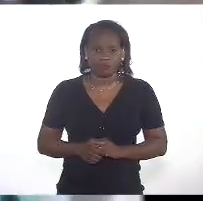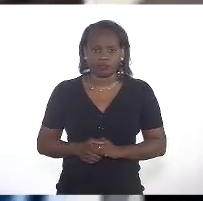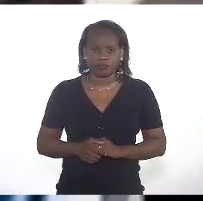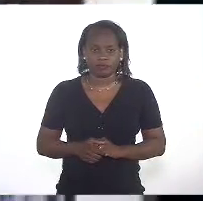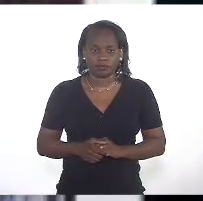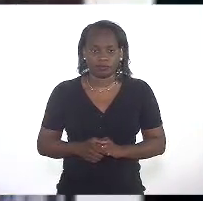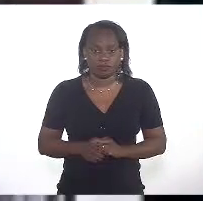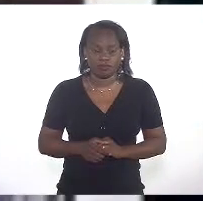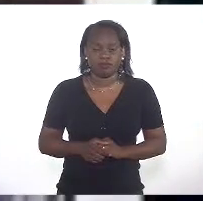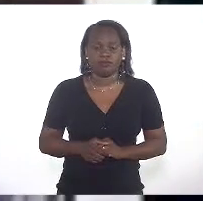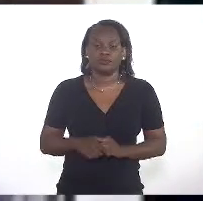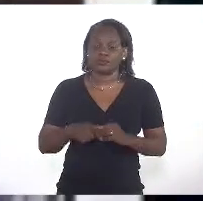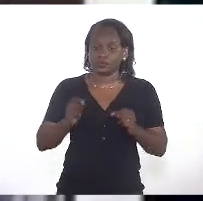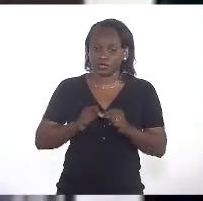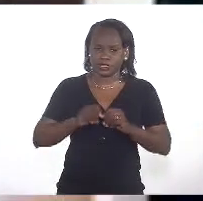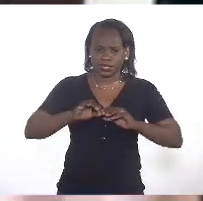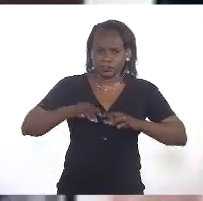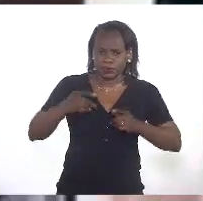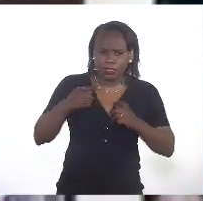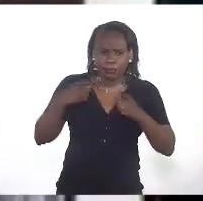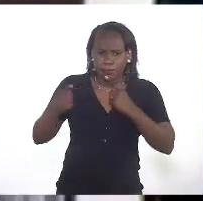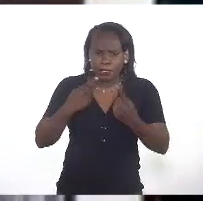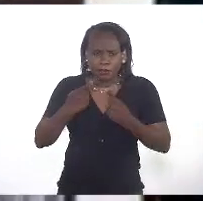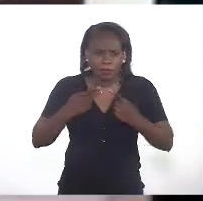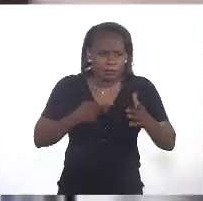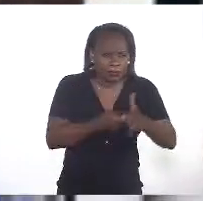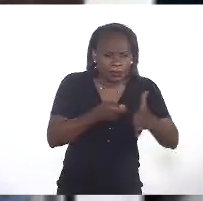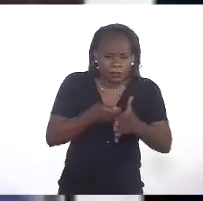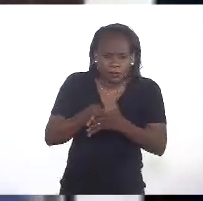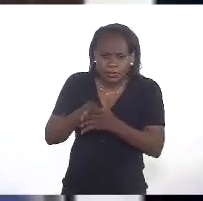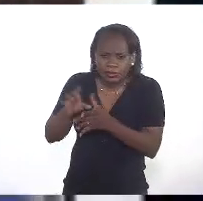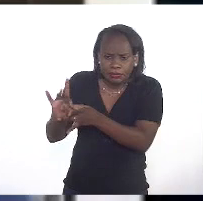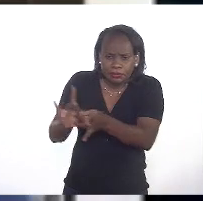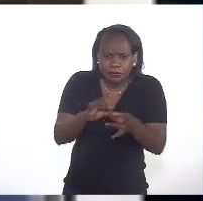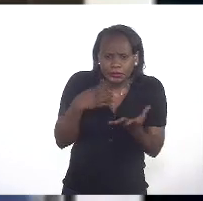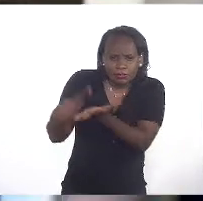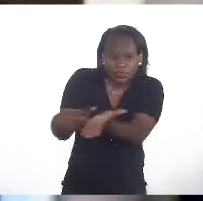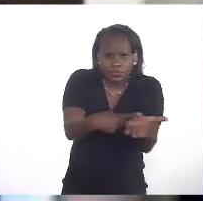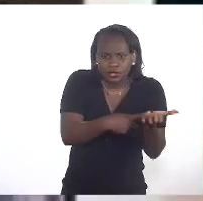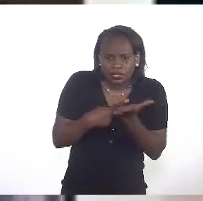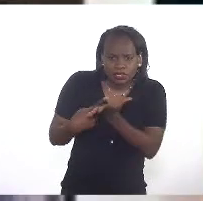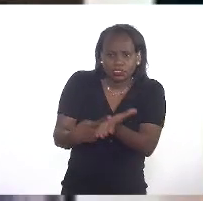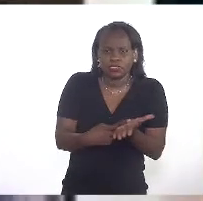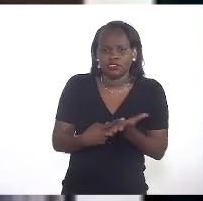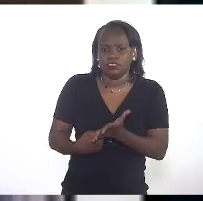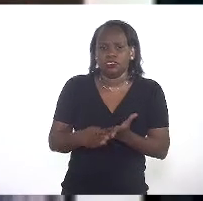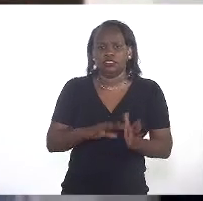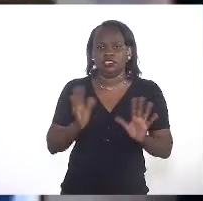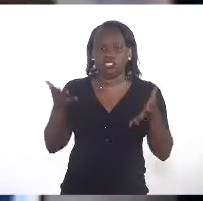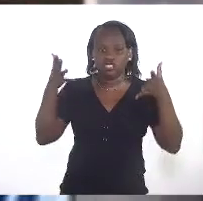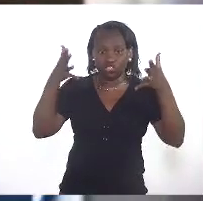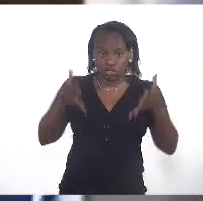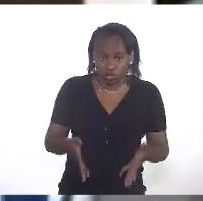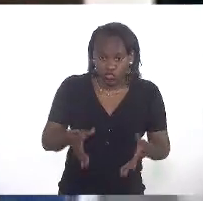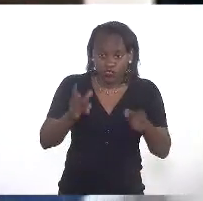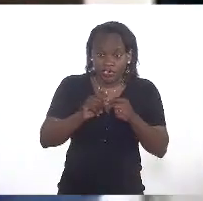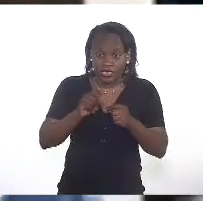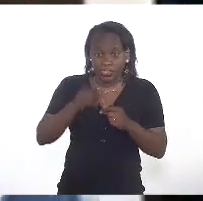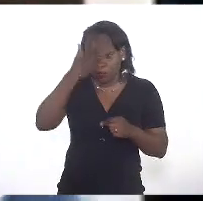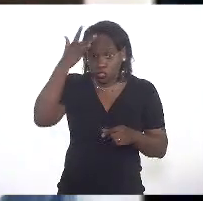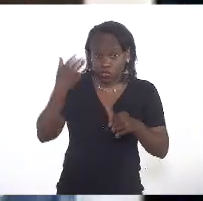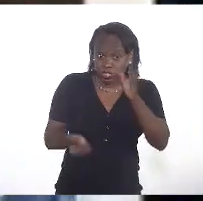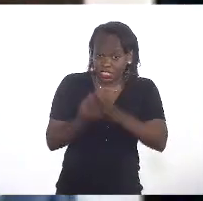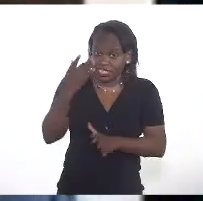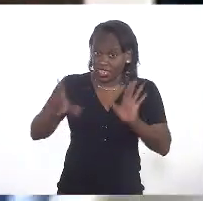Fez uma grande mobilização e buscou chegar aos fazedores de